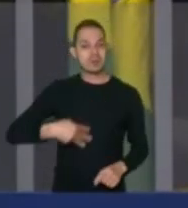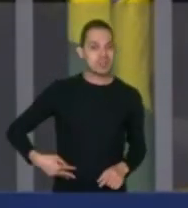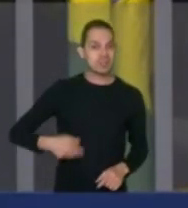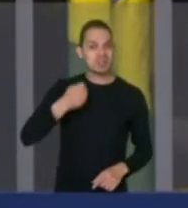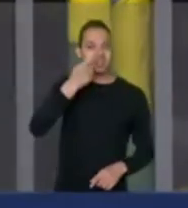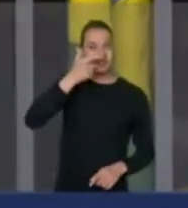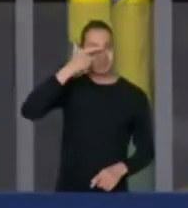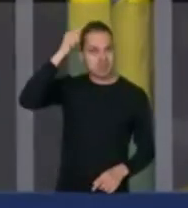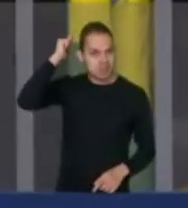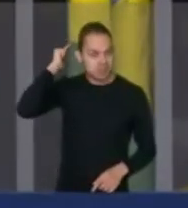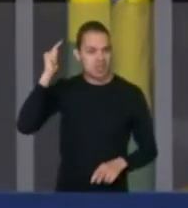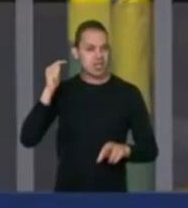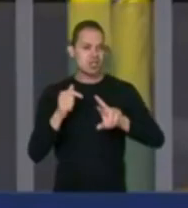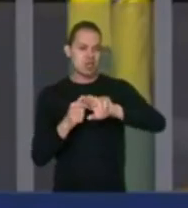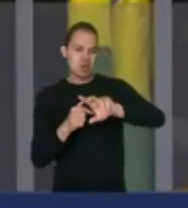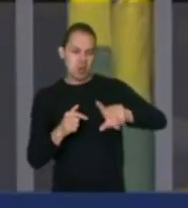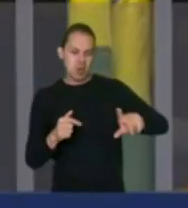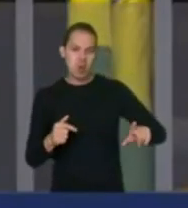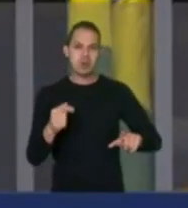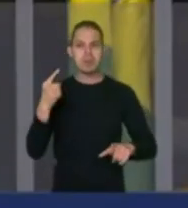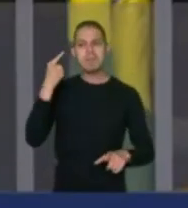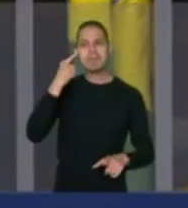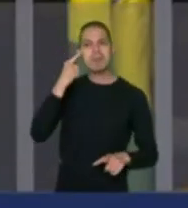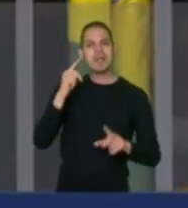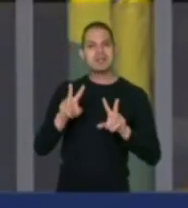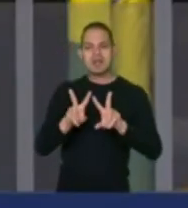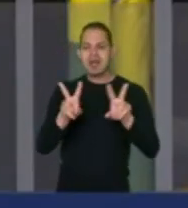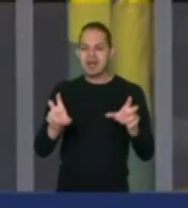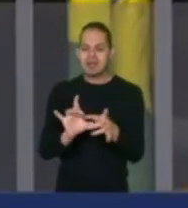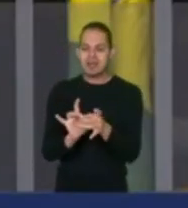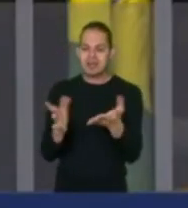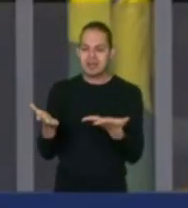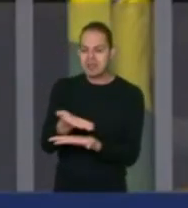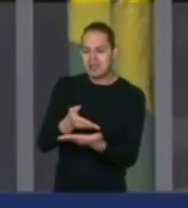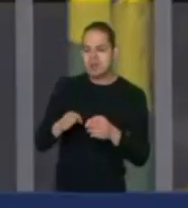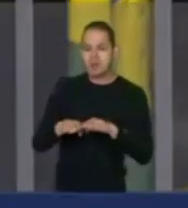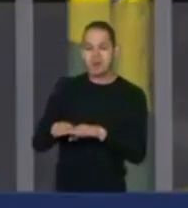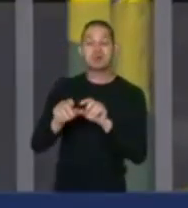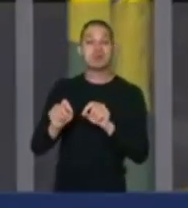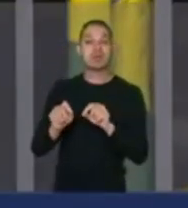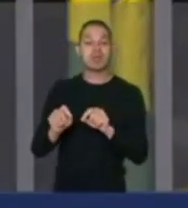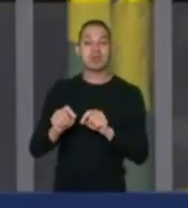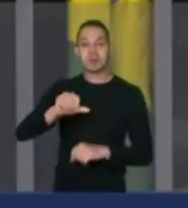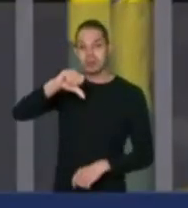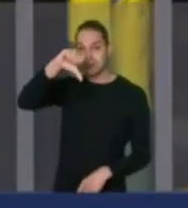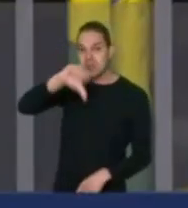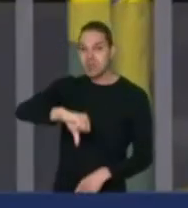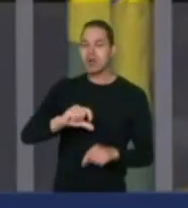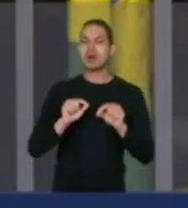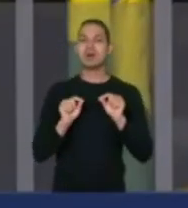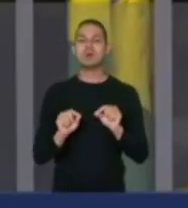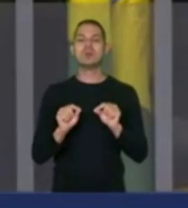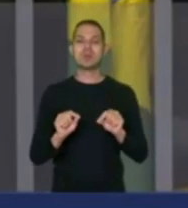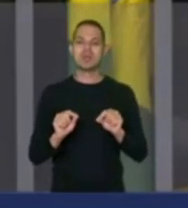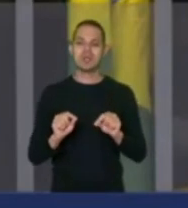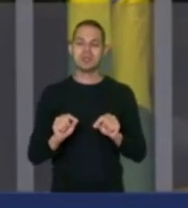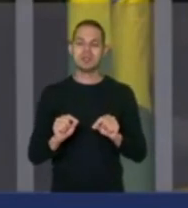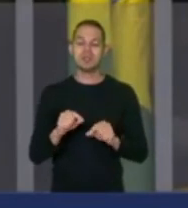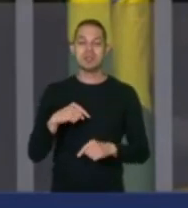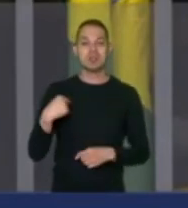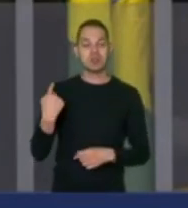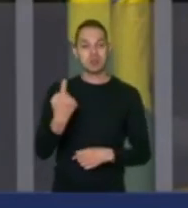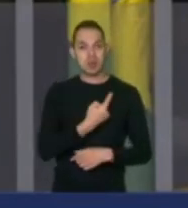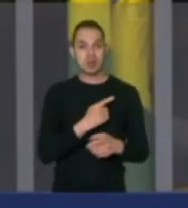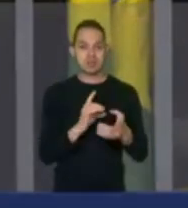Alexandre de Moraes e outros acham que é democracia. E o pior, está prejudicando a